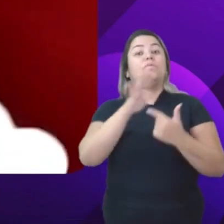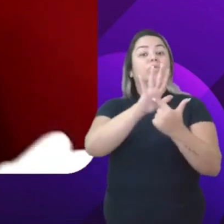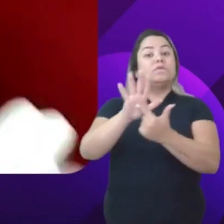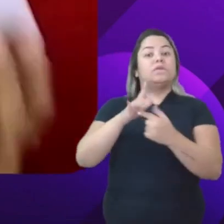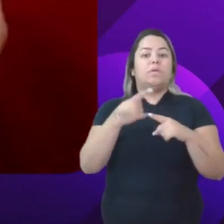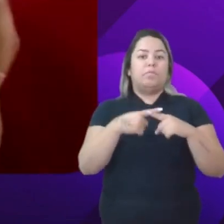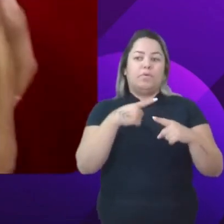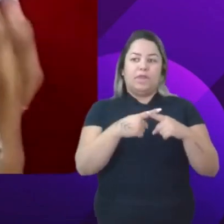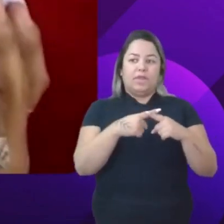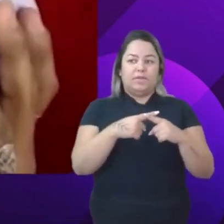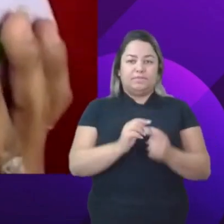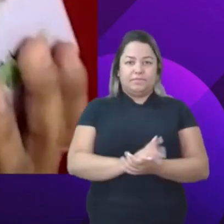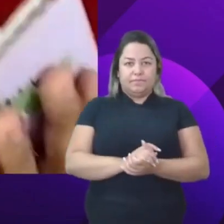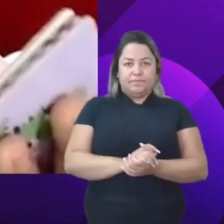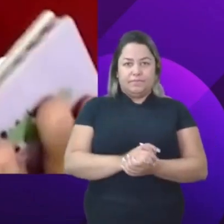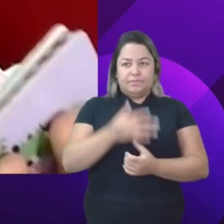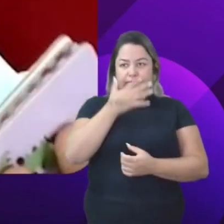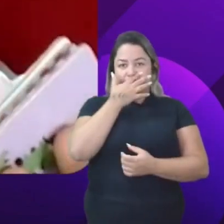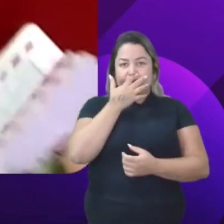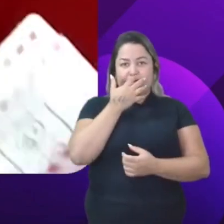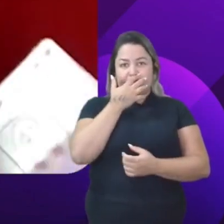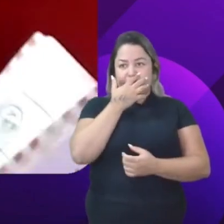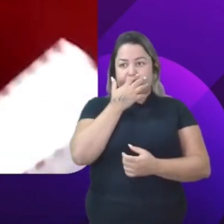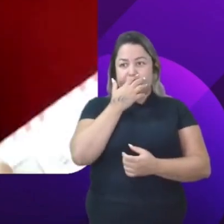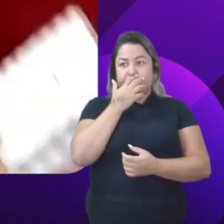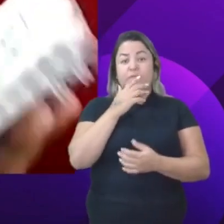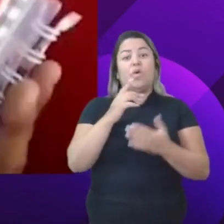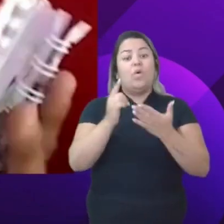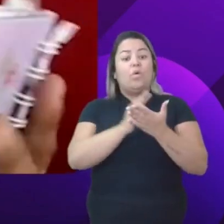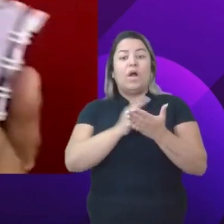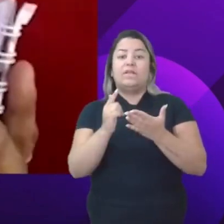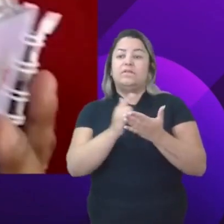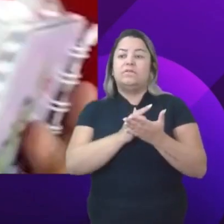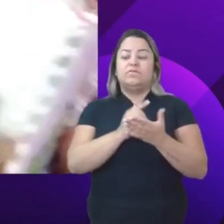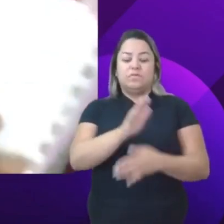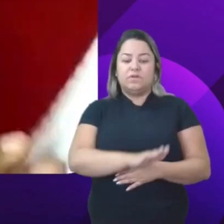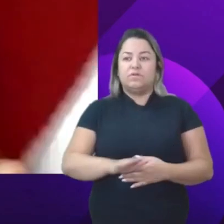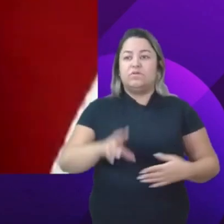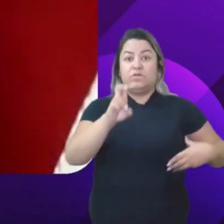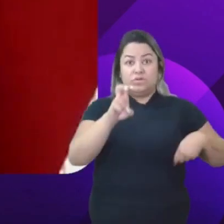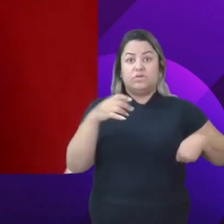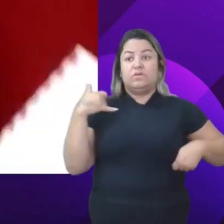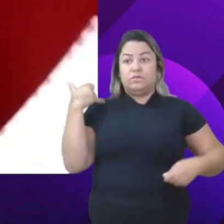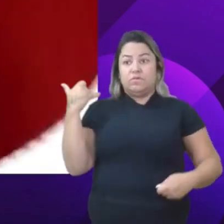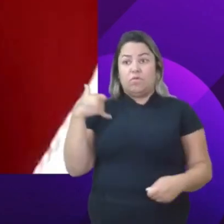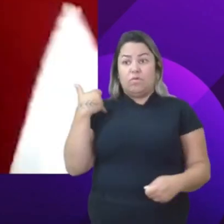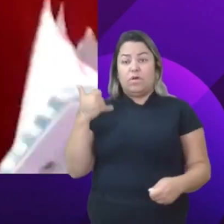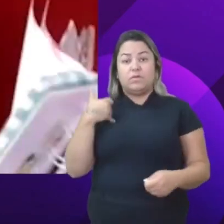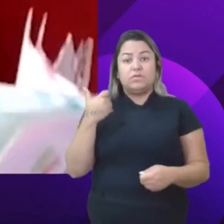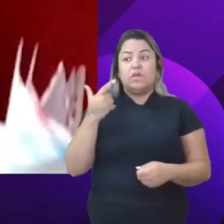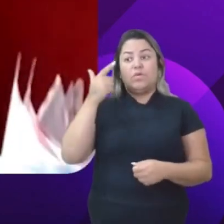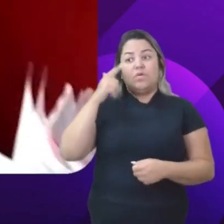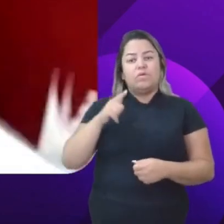quê. Um, um, um caderninho de uma criança de 5 anos, onde ela